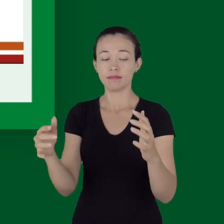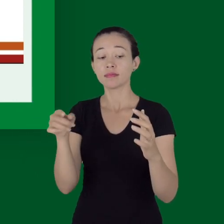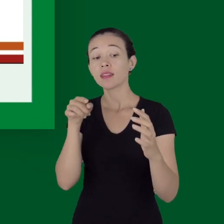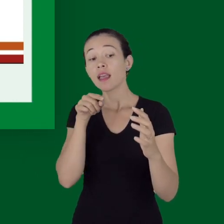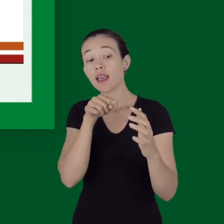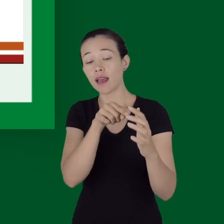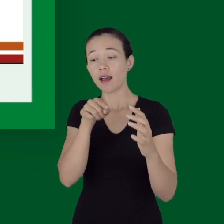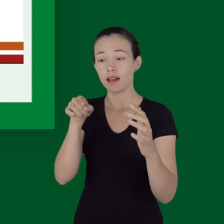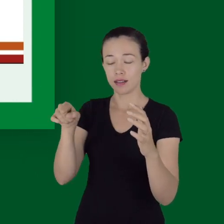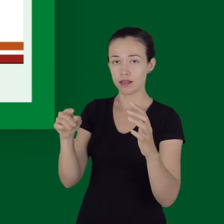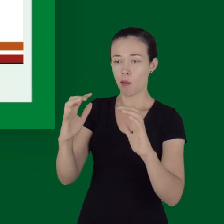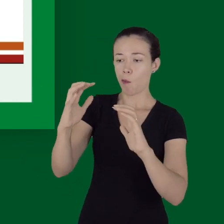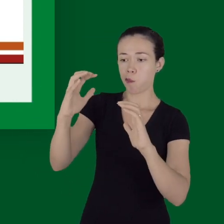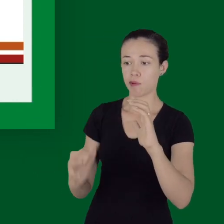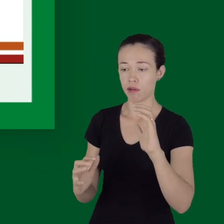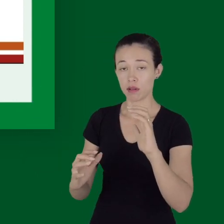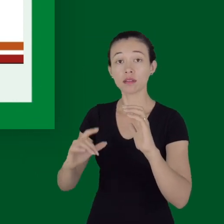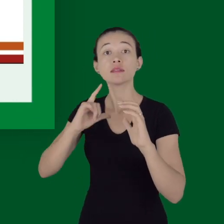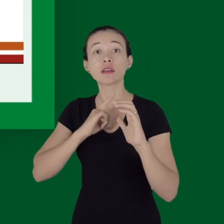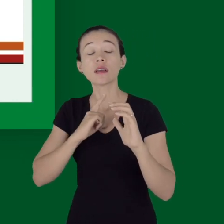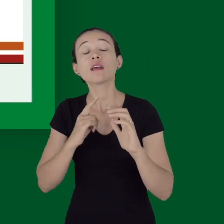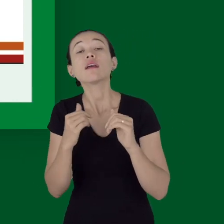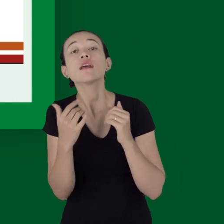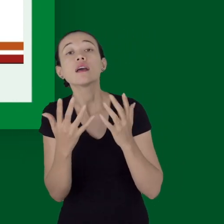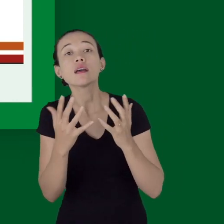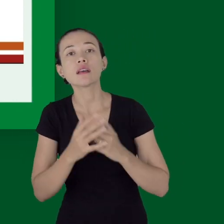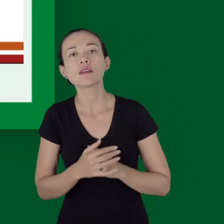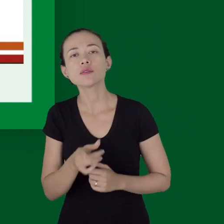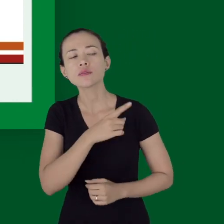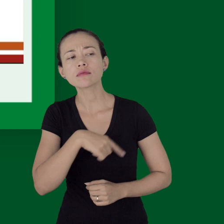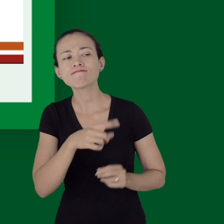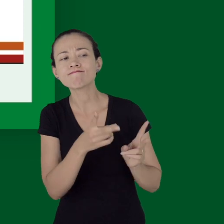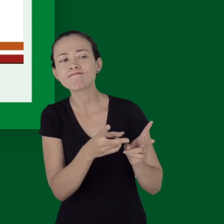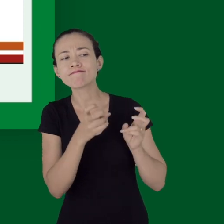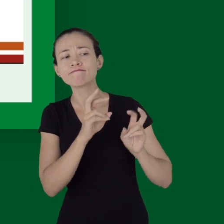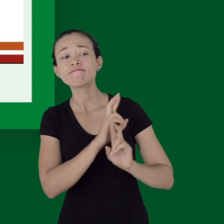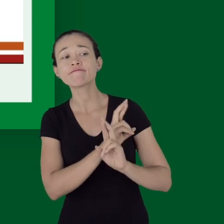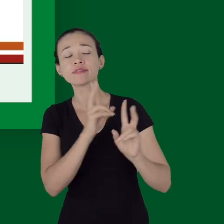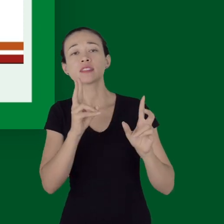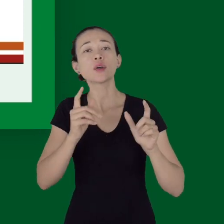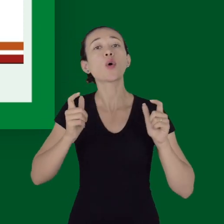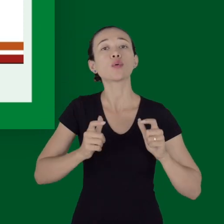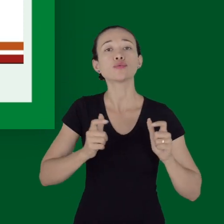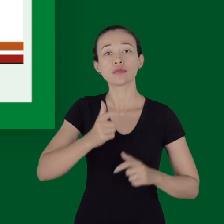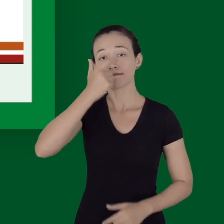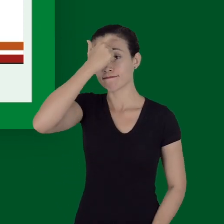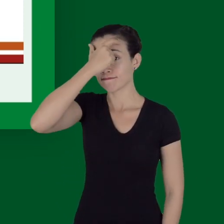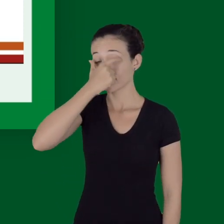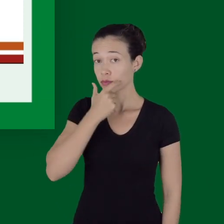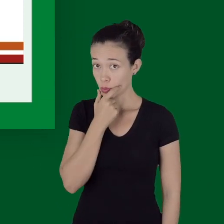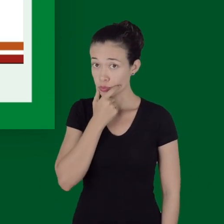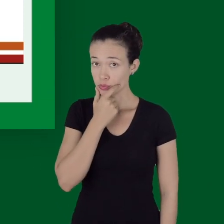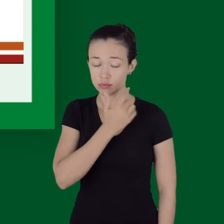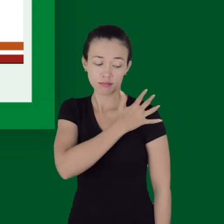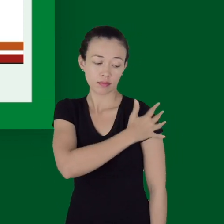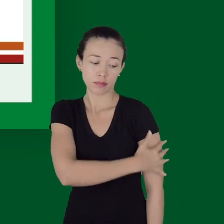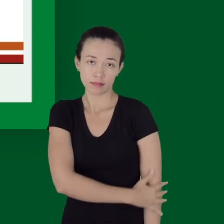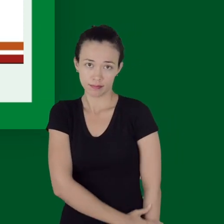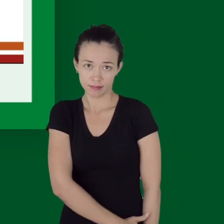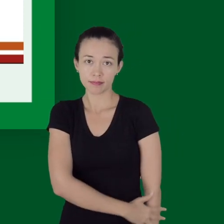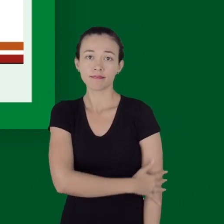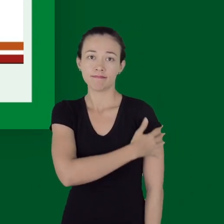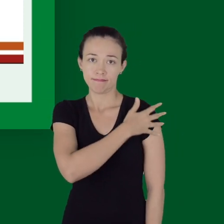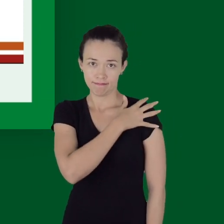acometimento. E quando acontece um AVC de cerebral média, a gente percebe o acometimento na região braquifacial, que aí engloba o